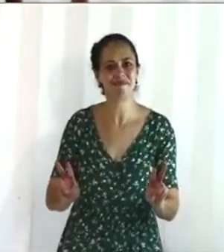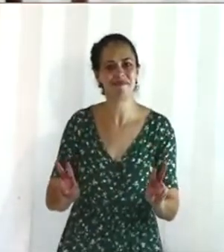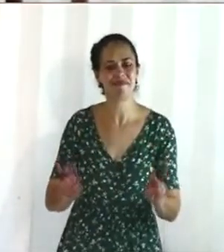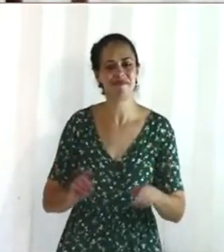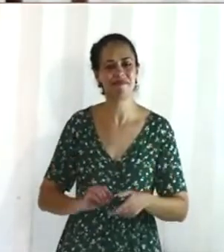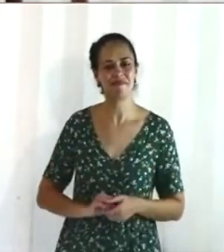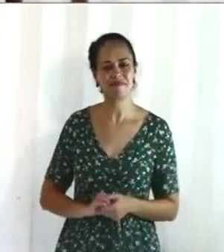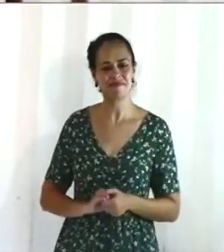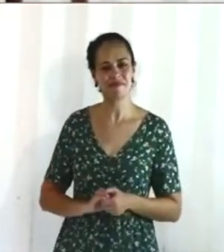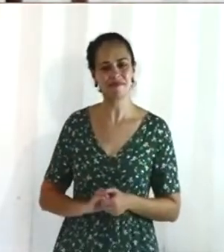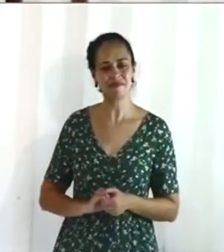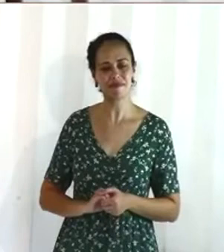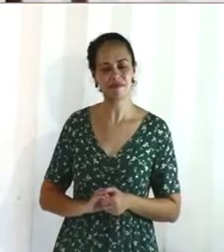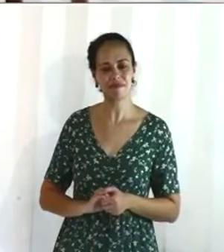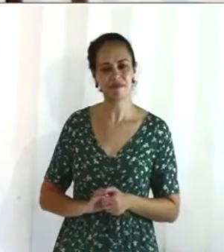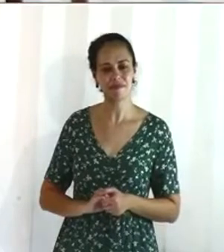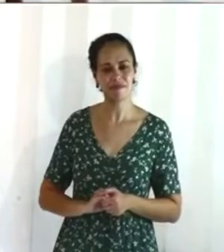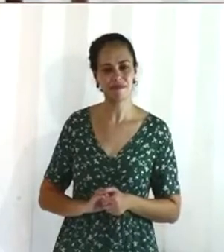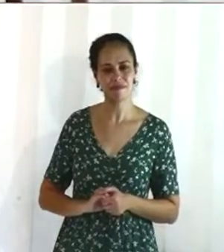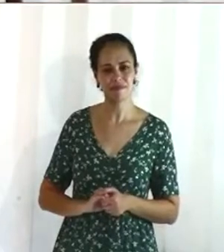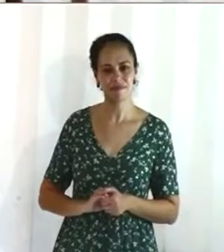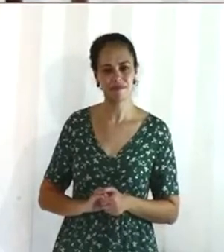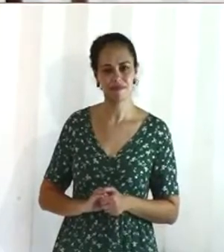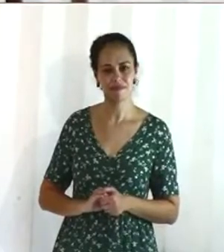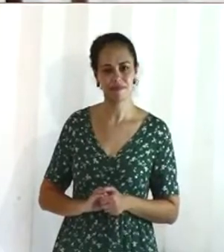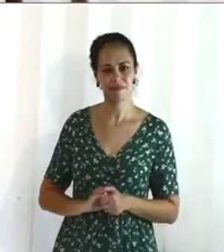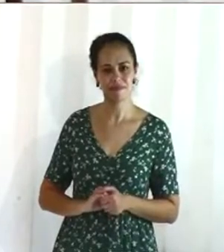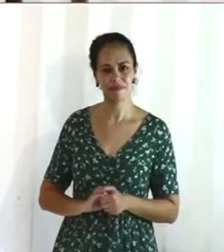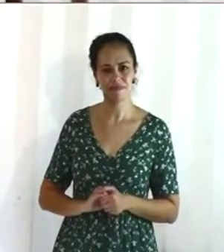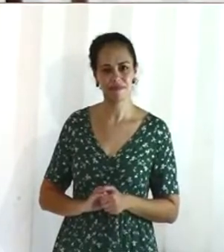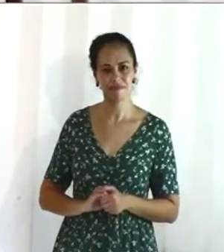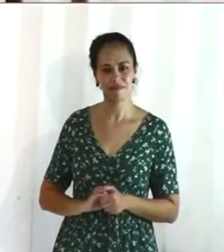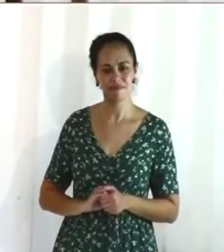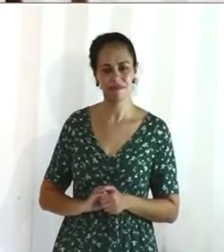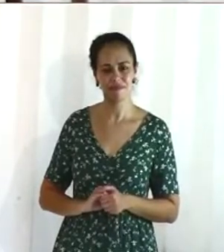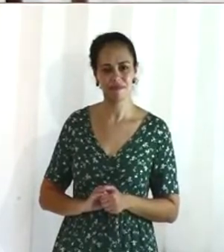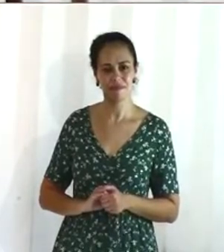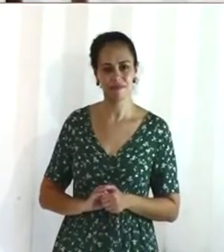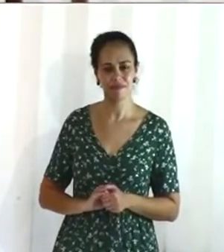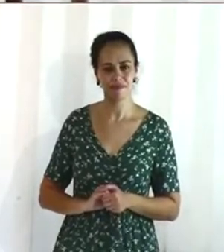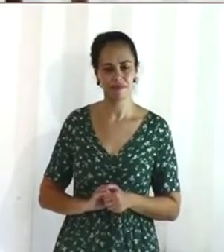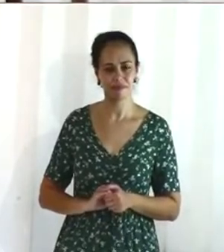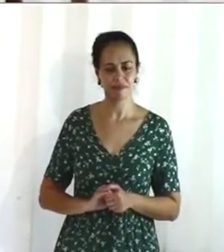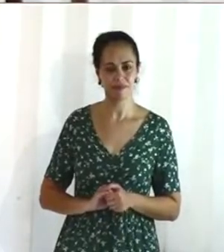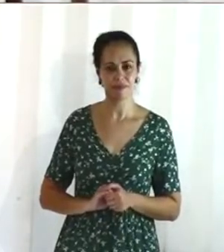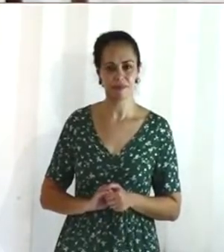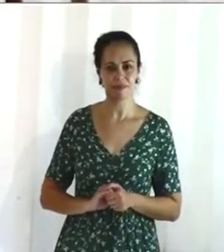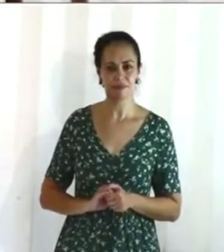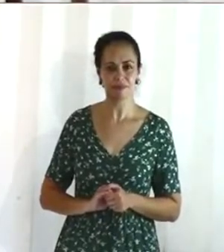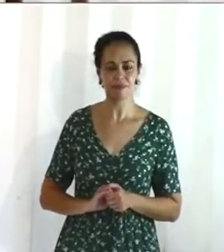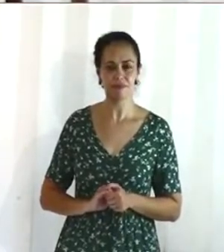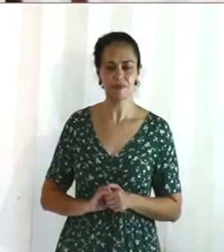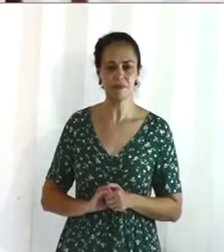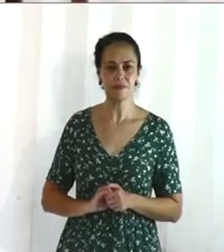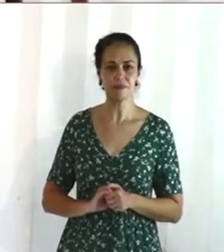Uma das perguntas que eu creio ser mais reveladora,